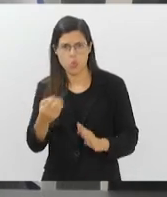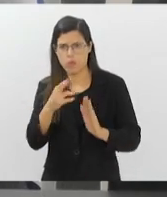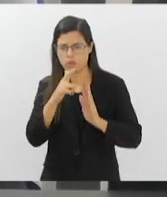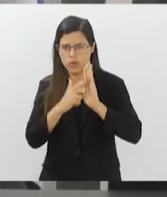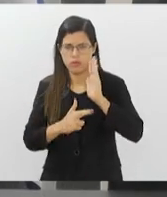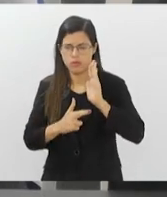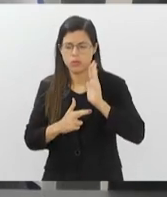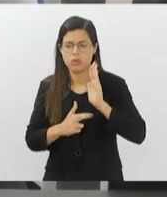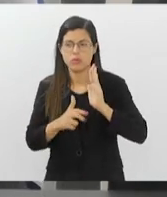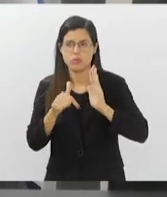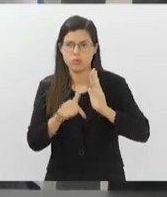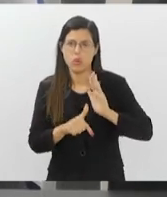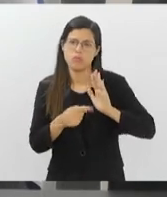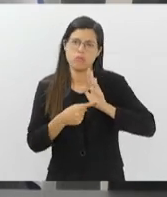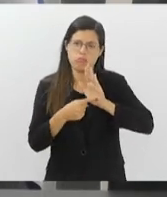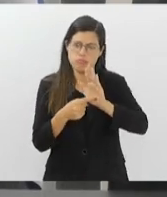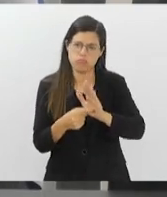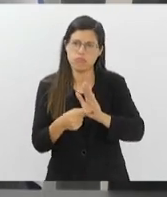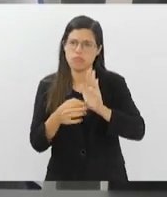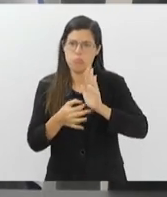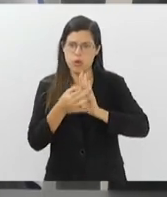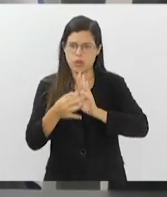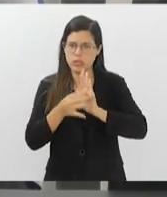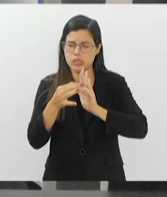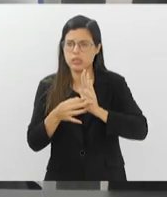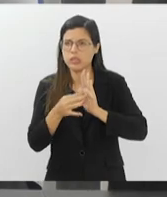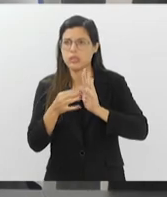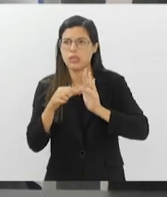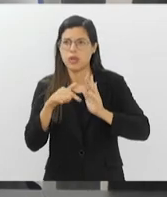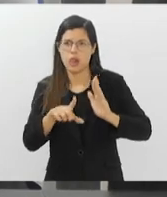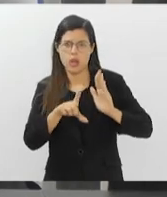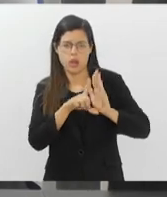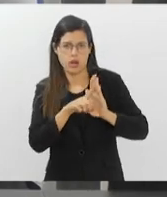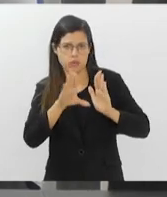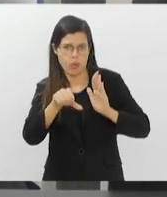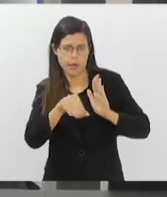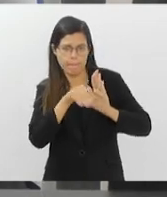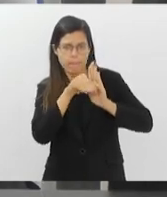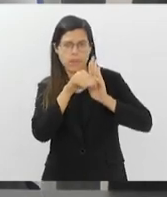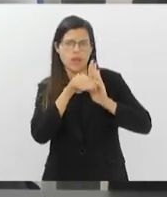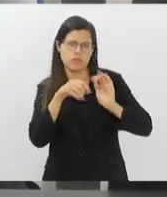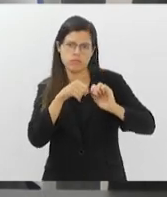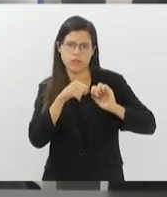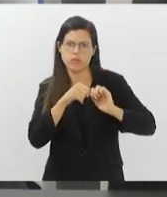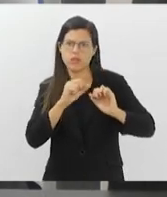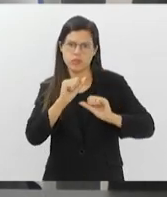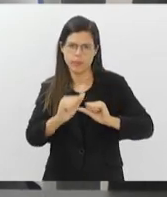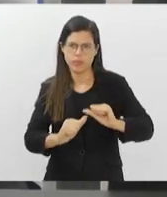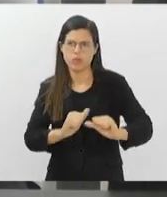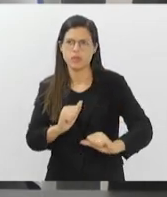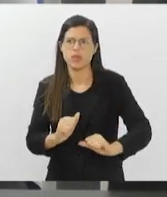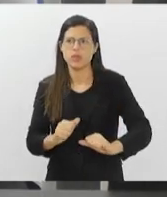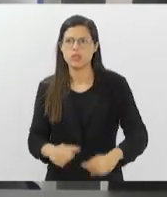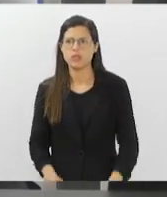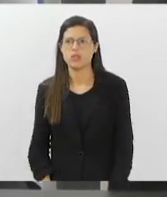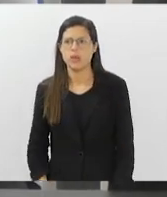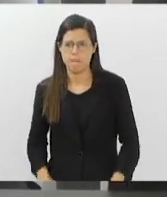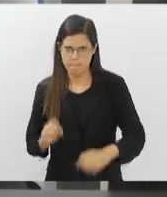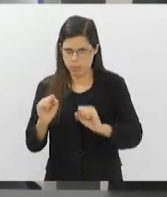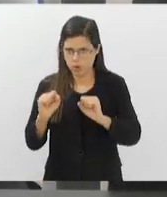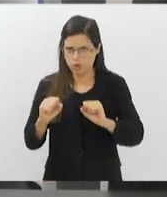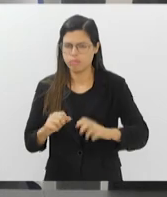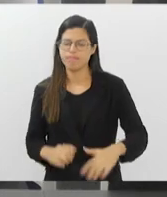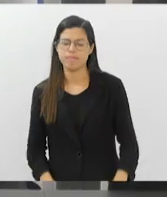pela legalidade com emenda... E já faz essa alteração nessa discrepância da multa. Já fica previamente aprovado. Pode ser nós, dessa forma?